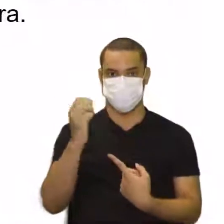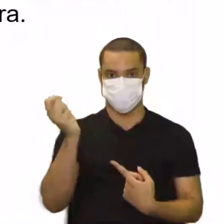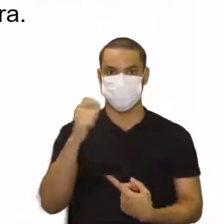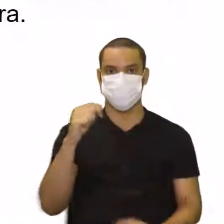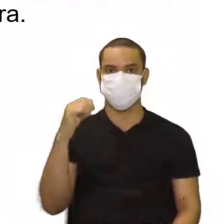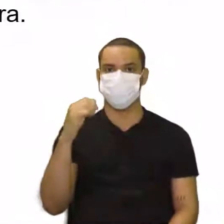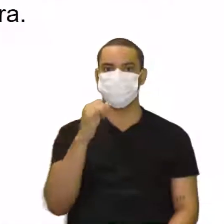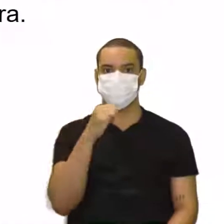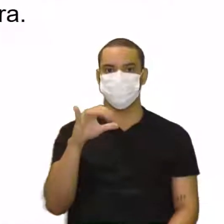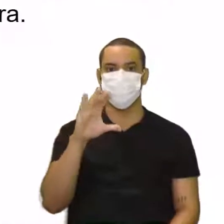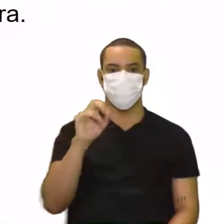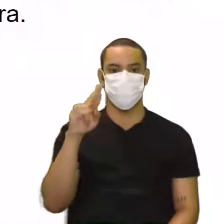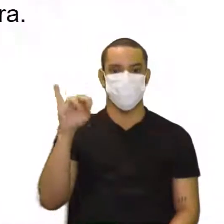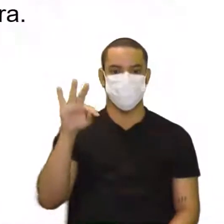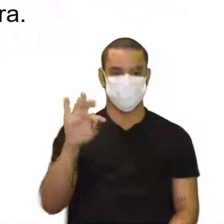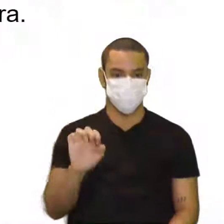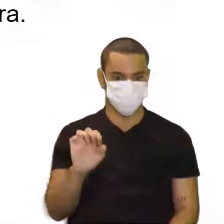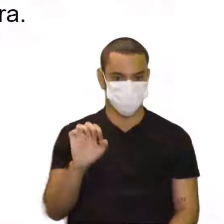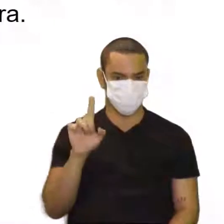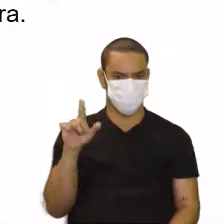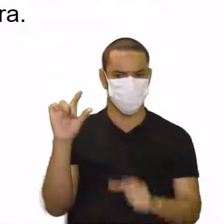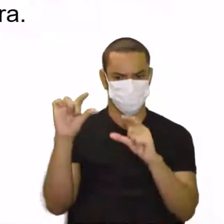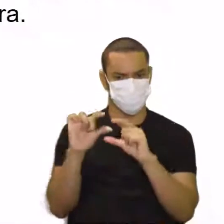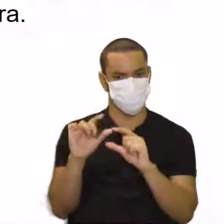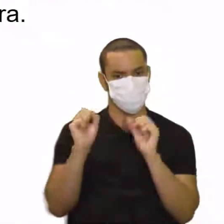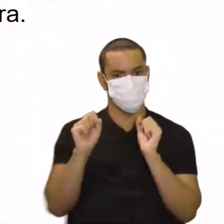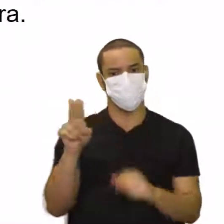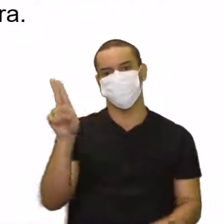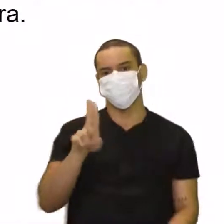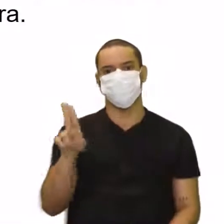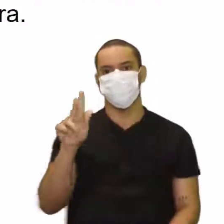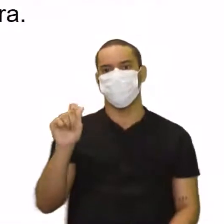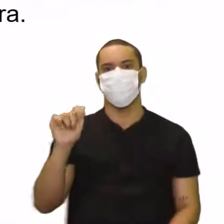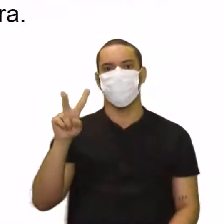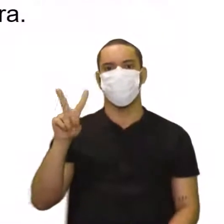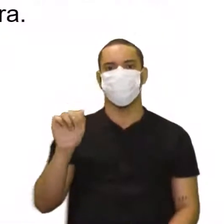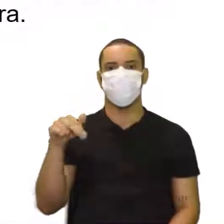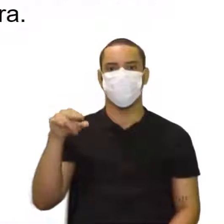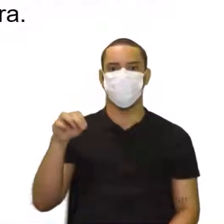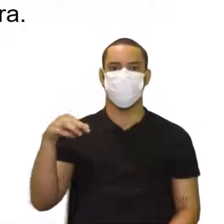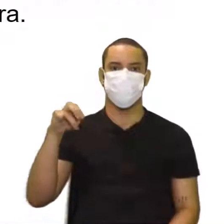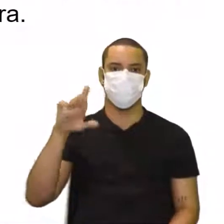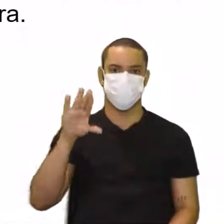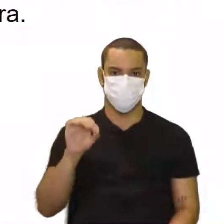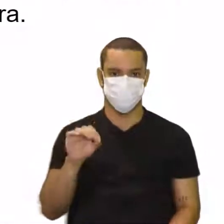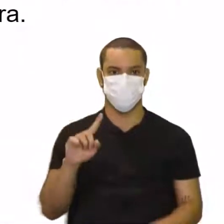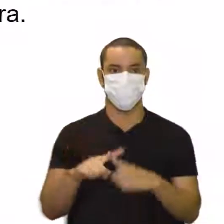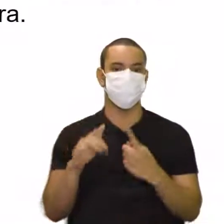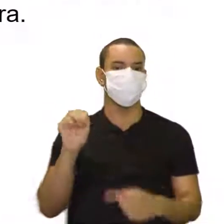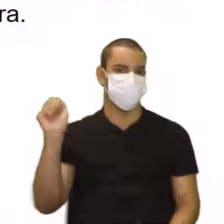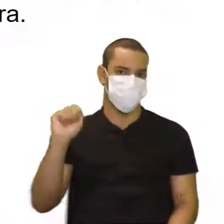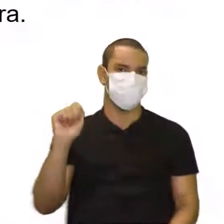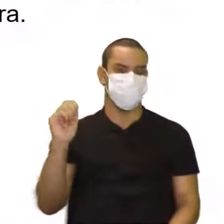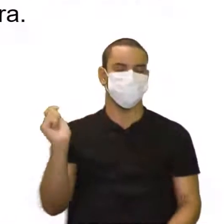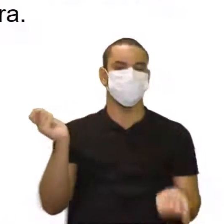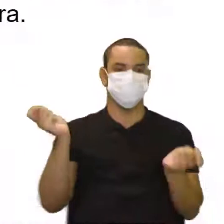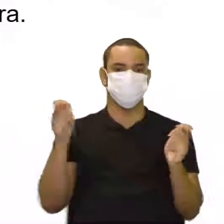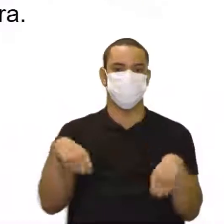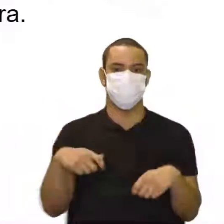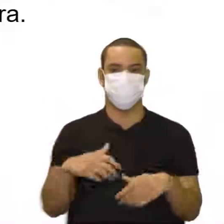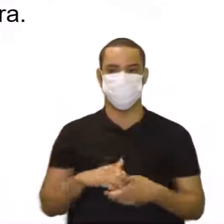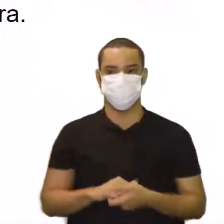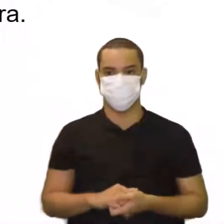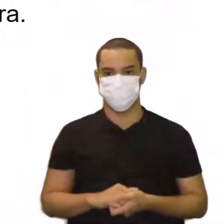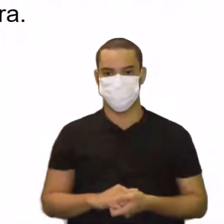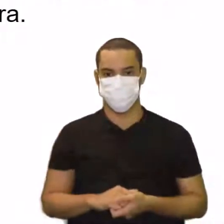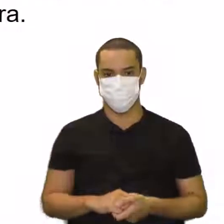de corrente. Se for muito pequenininha, você pode usar aí um galvanômetro também, tá? Mas aí esse amperímetro serve. Ó, tá aqui o B para